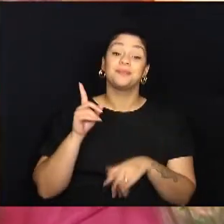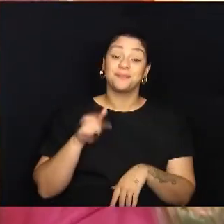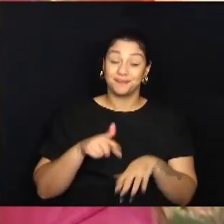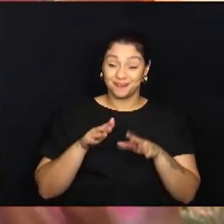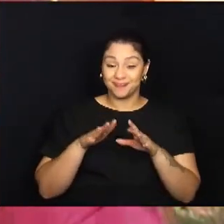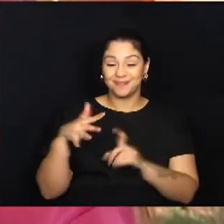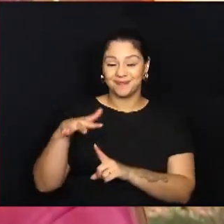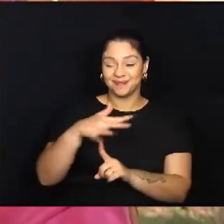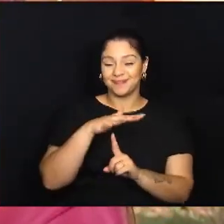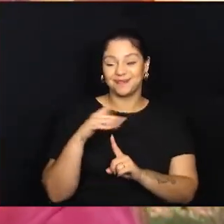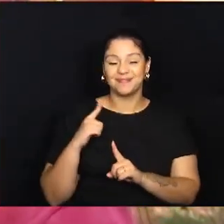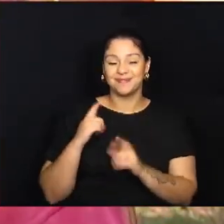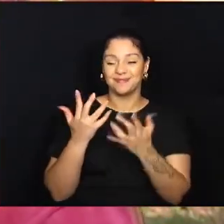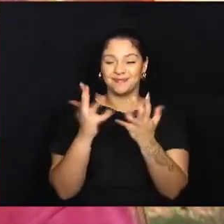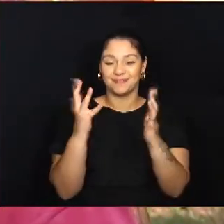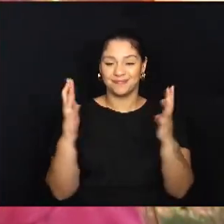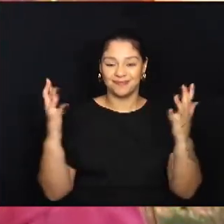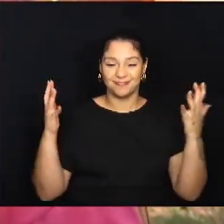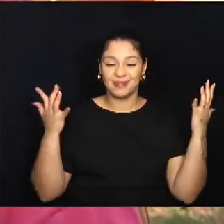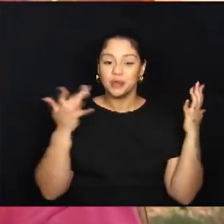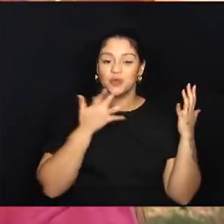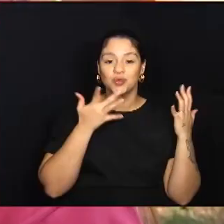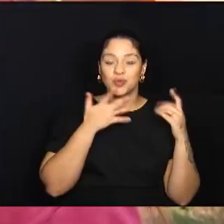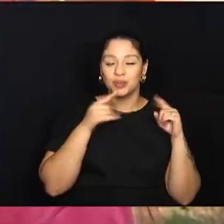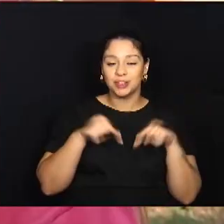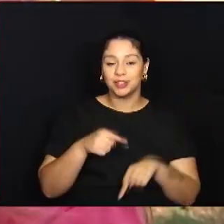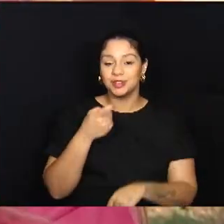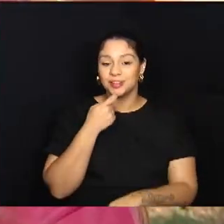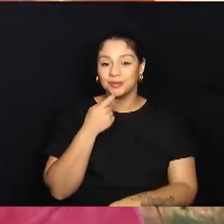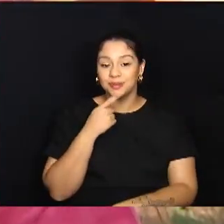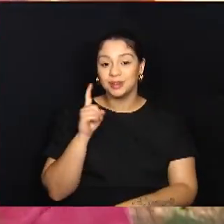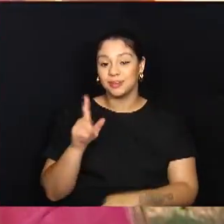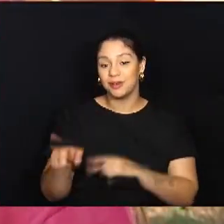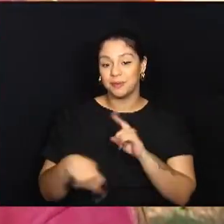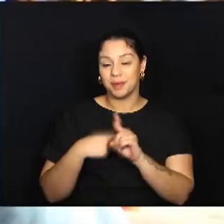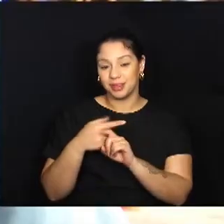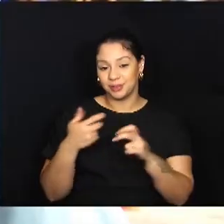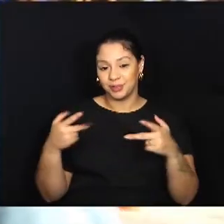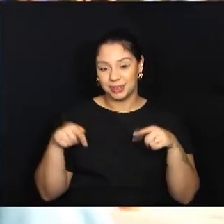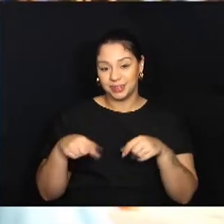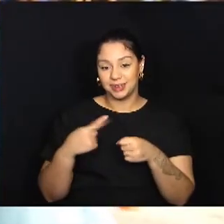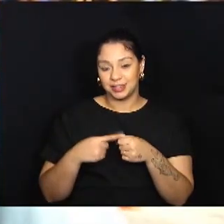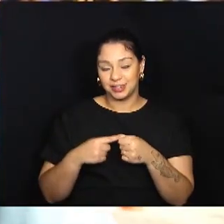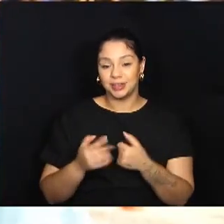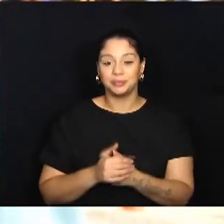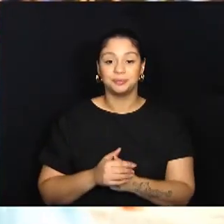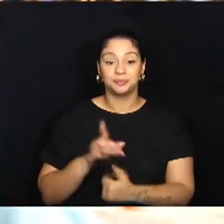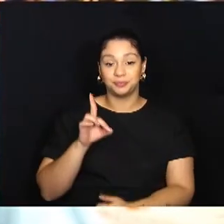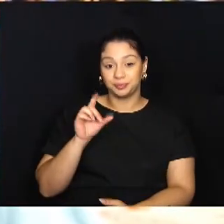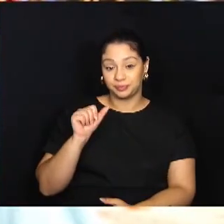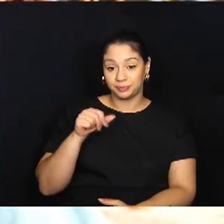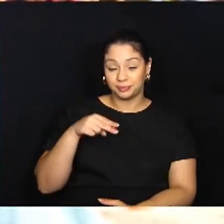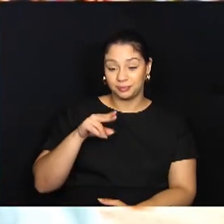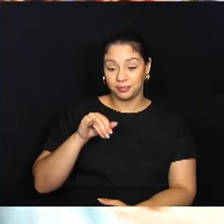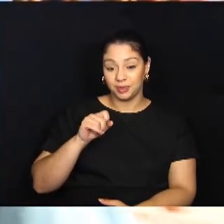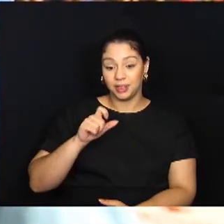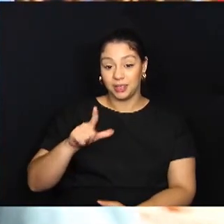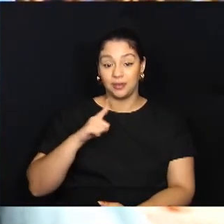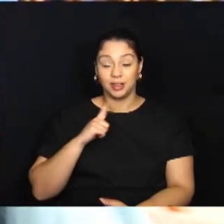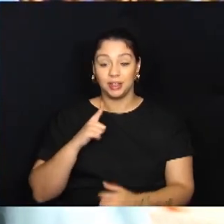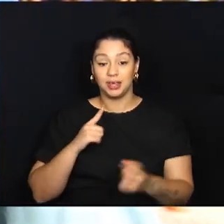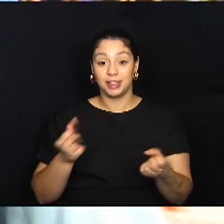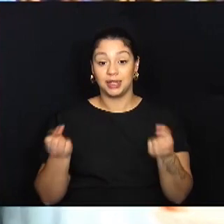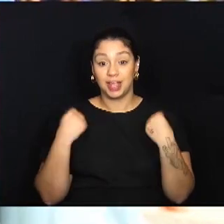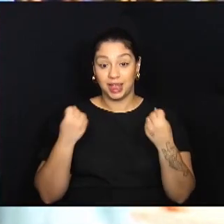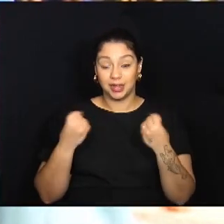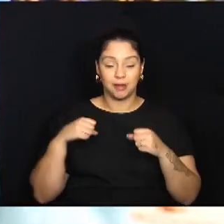arborizado, muito gostoso de Campinas e que só veio a somar para a nossa cidade. Para o Daniel, que tem uma academia de boxe no